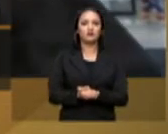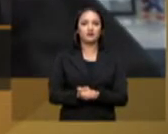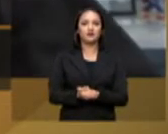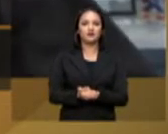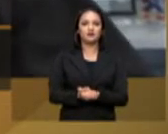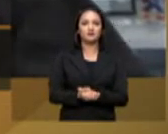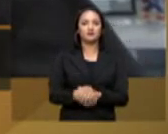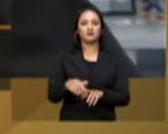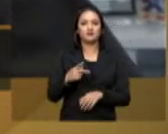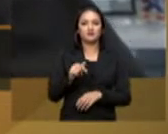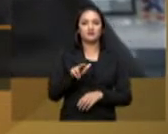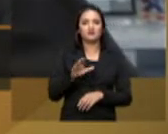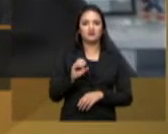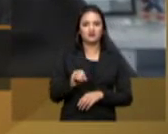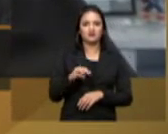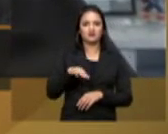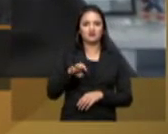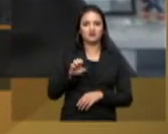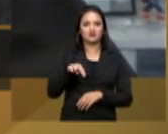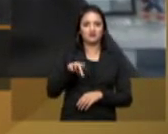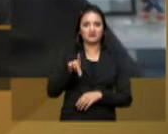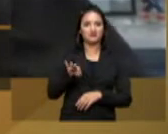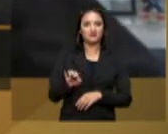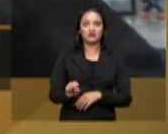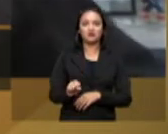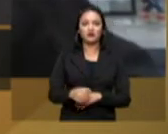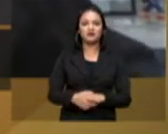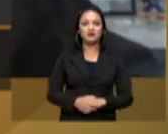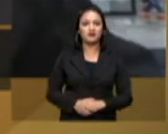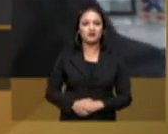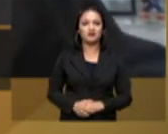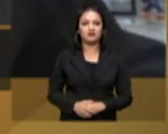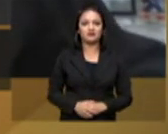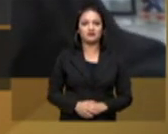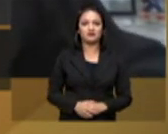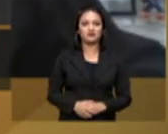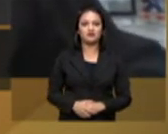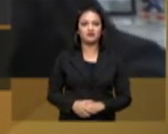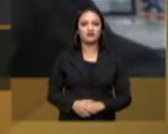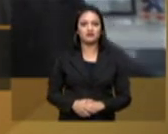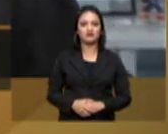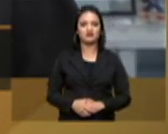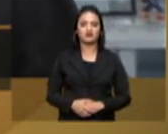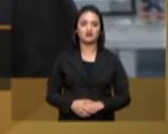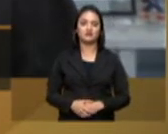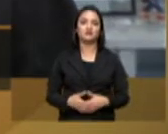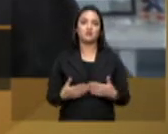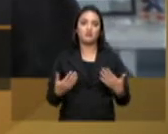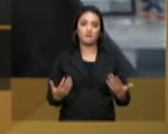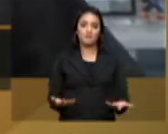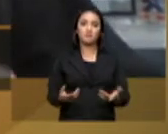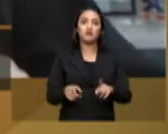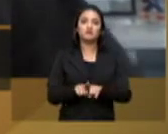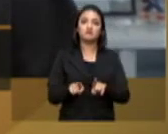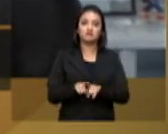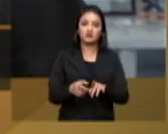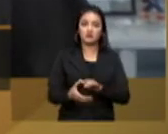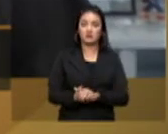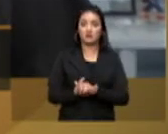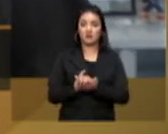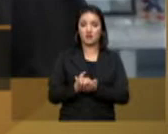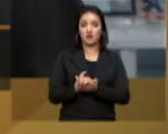Mendes. Cumprimento meus mestres, professor Roque Antônio Carrasa, Paulo de Barros Carvalho, Lucas Galvão de Brito, da